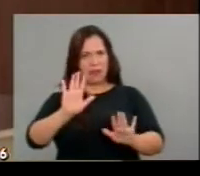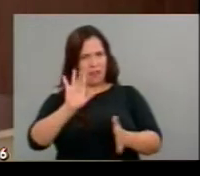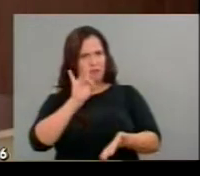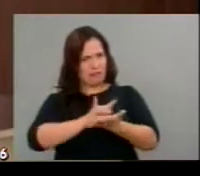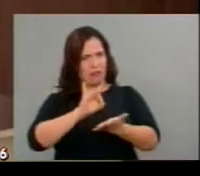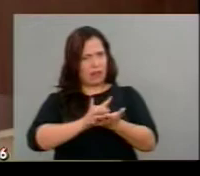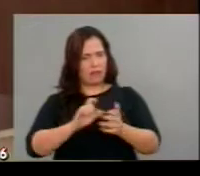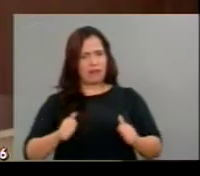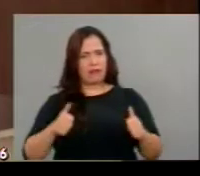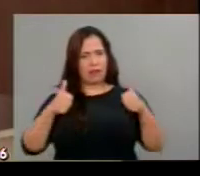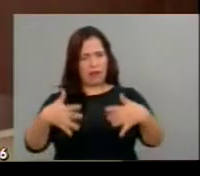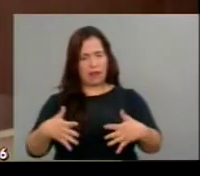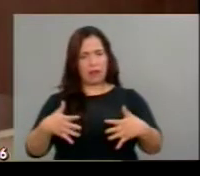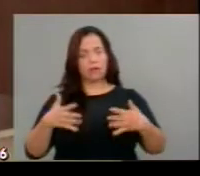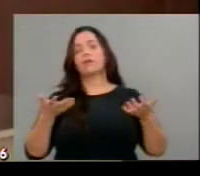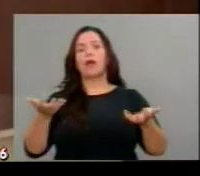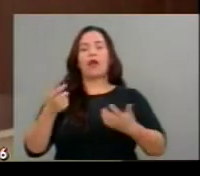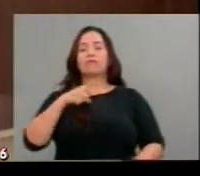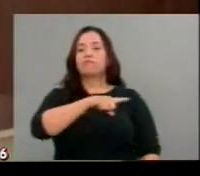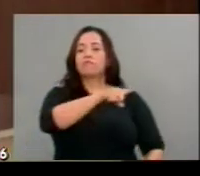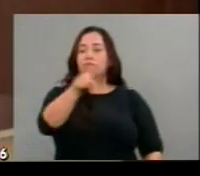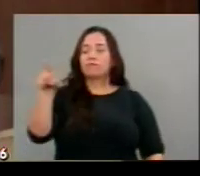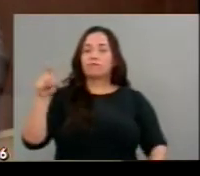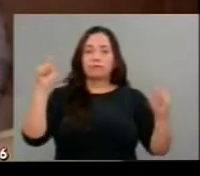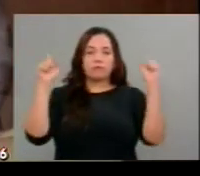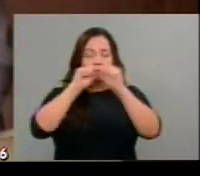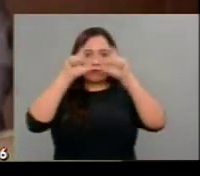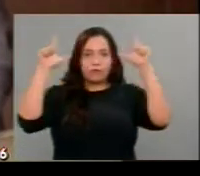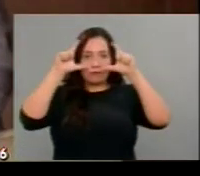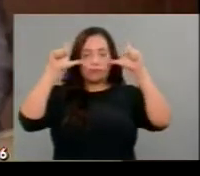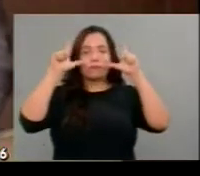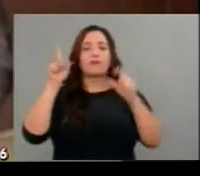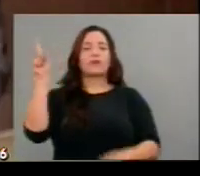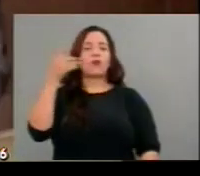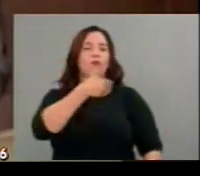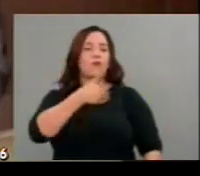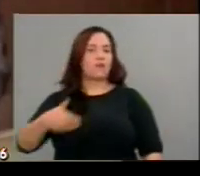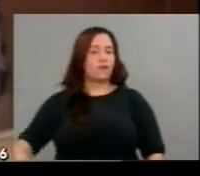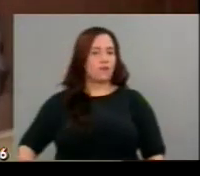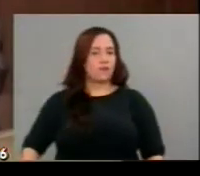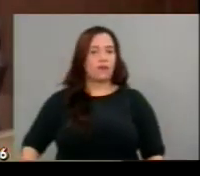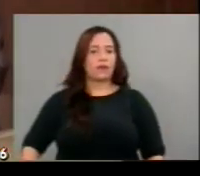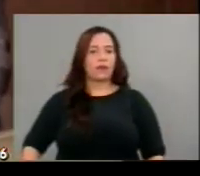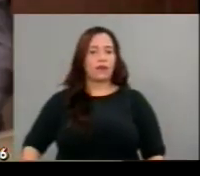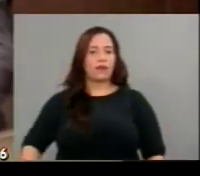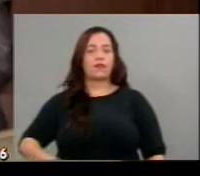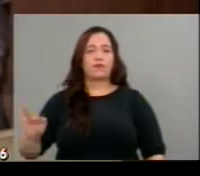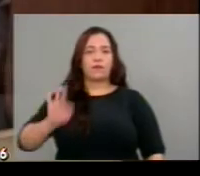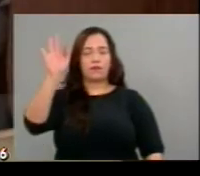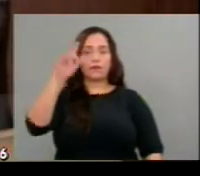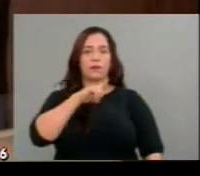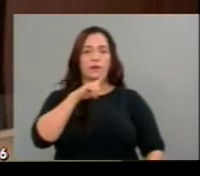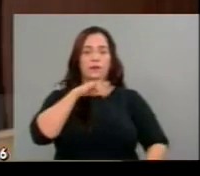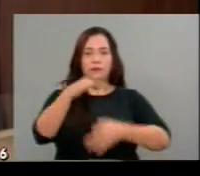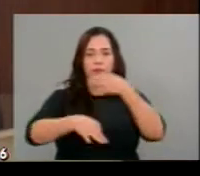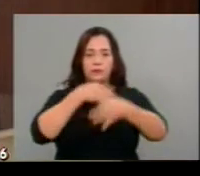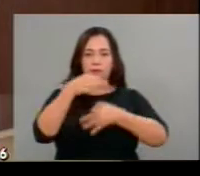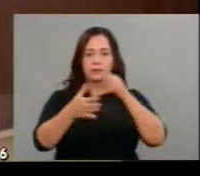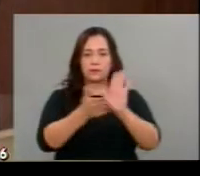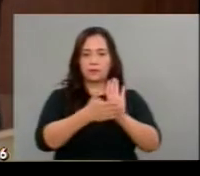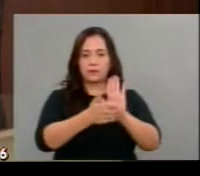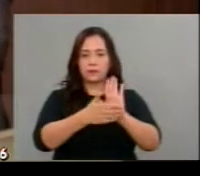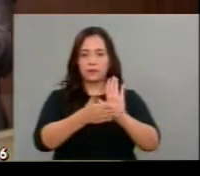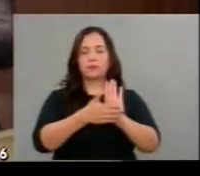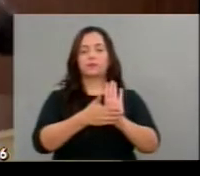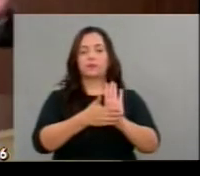Portanto, eu queria alertá-los sobre as opções que o governo central está agora a desenvolver. E eu queria